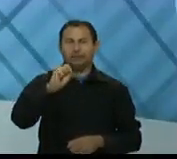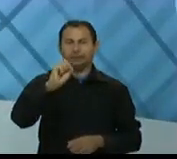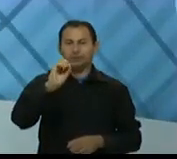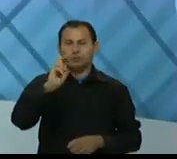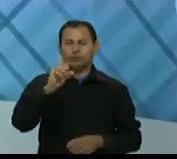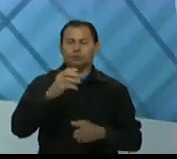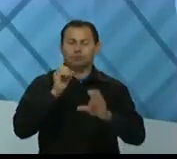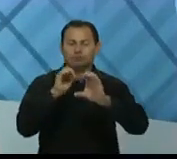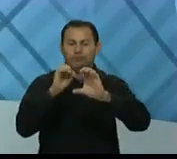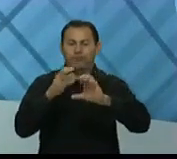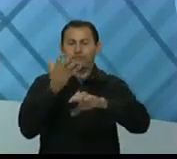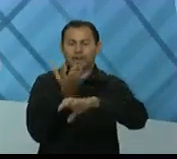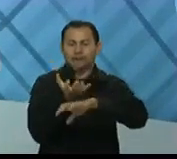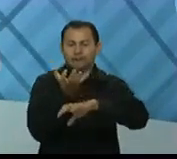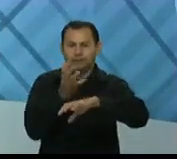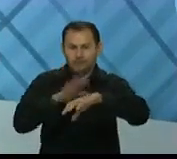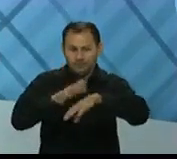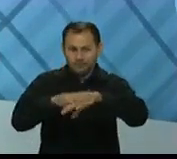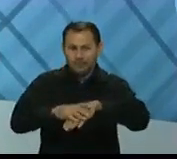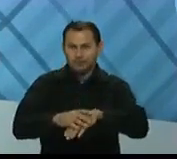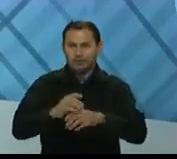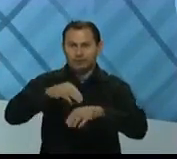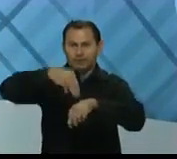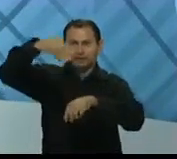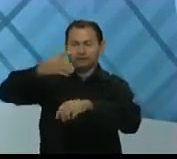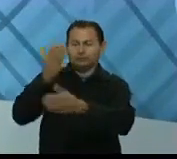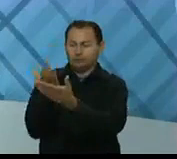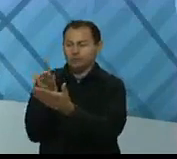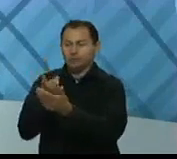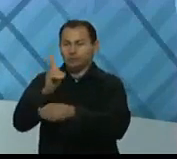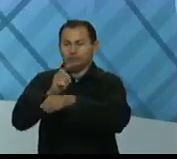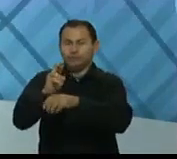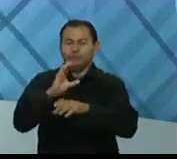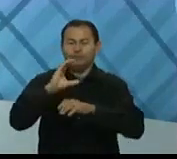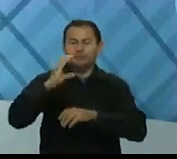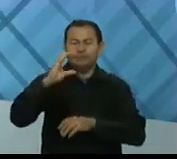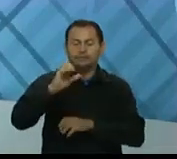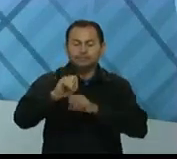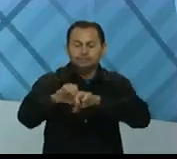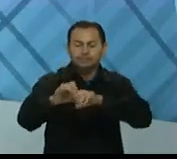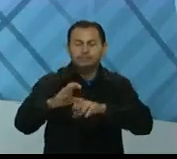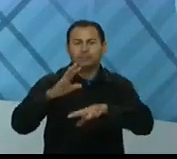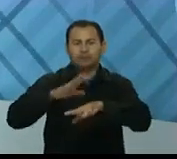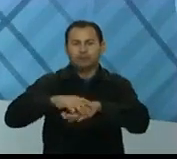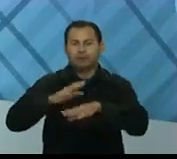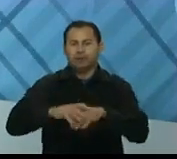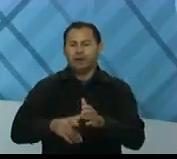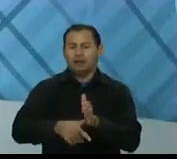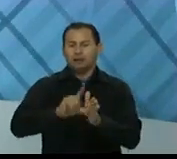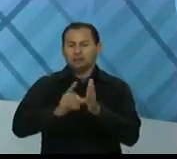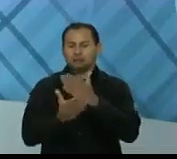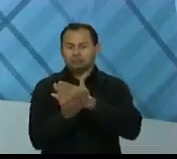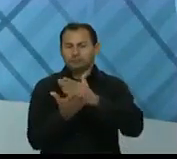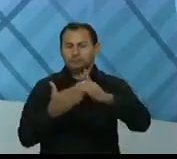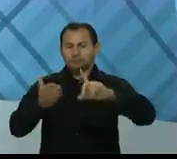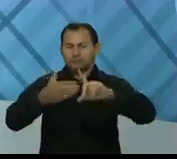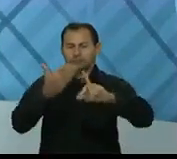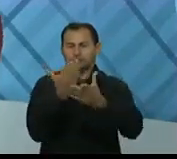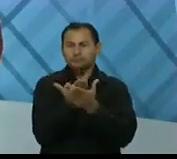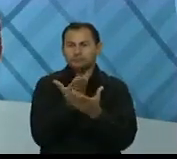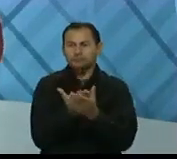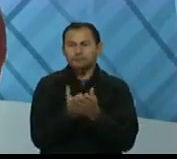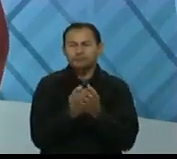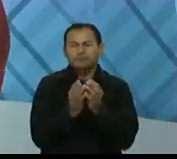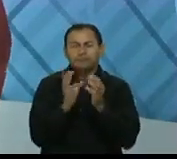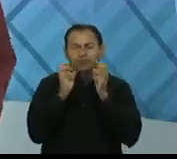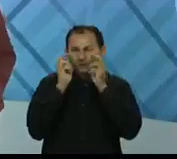licenciada em Matemática, mestra e doutoranda em Ensino de Ciência e Educação Matemática. Antes de começar a nossa aula, para quem